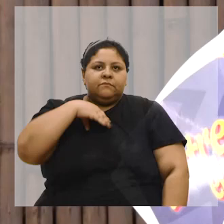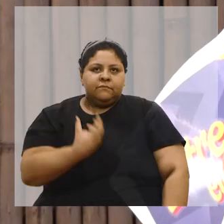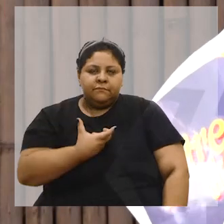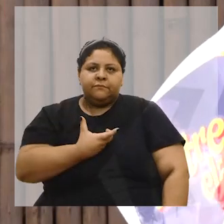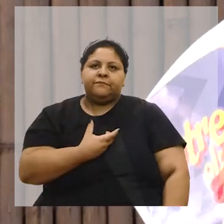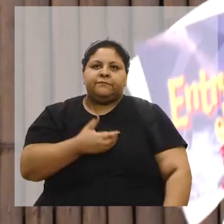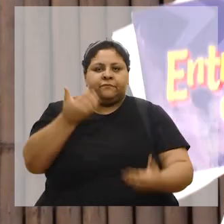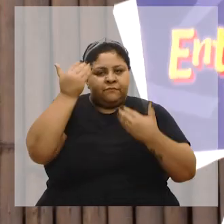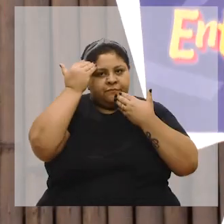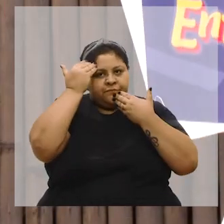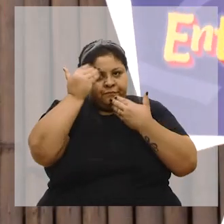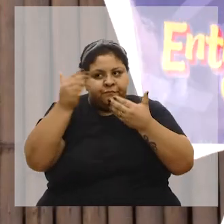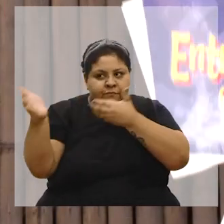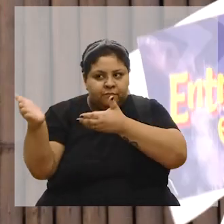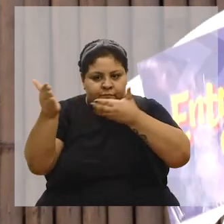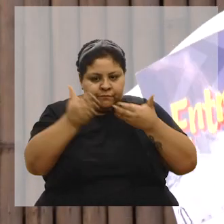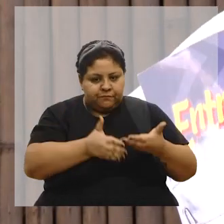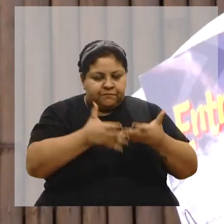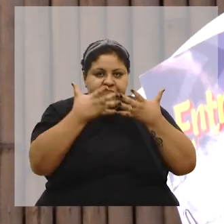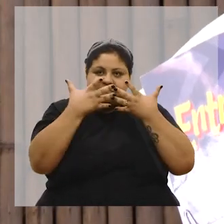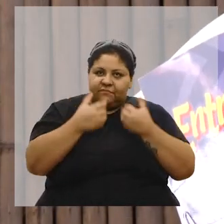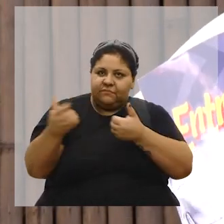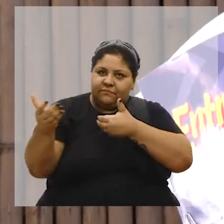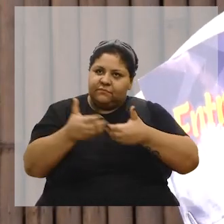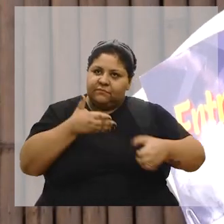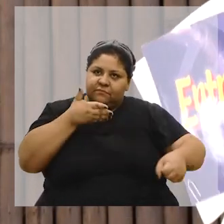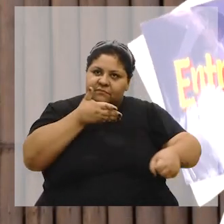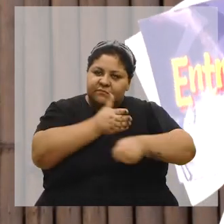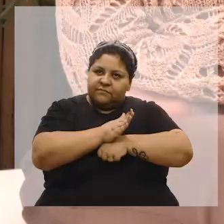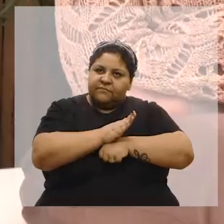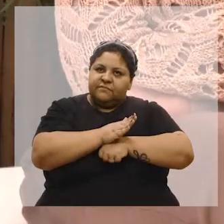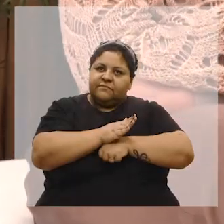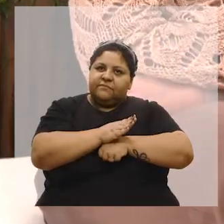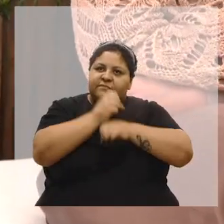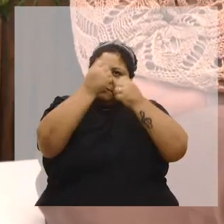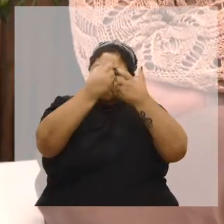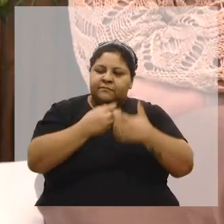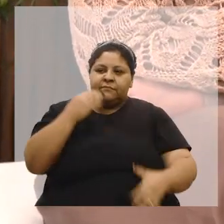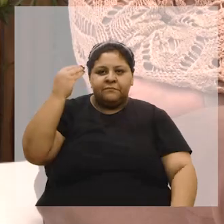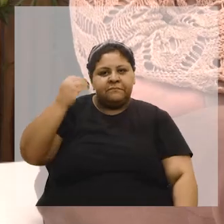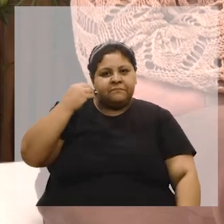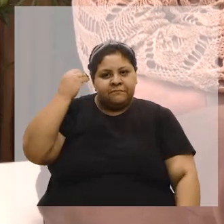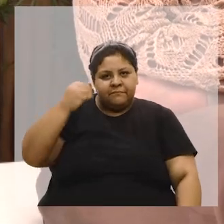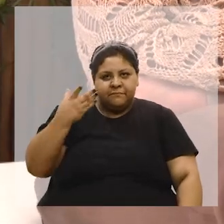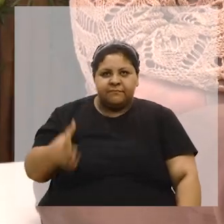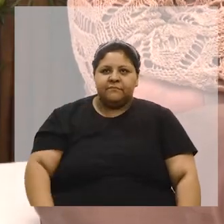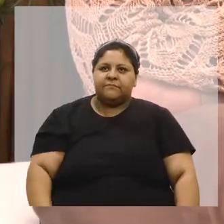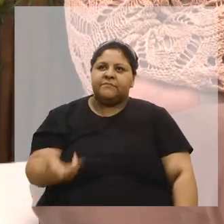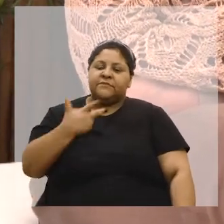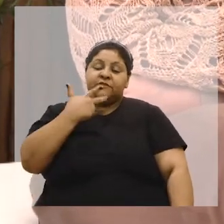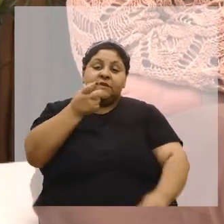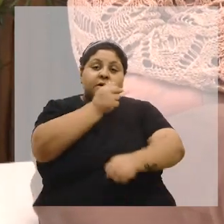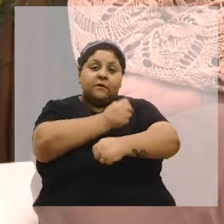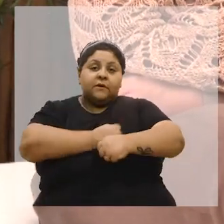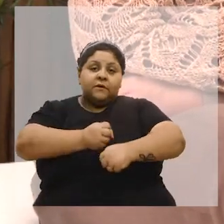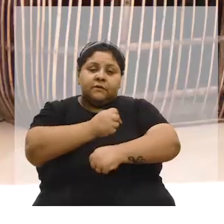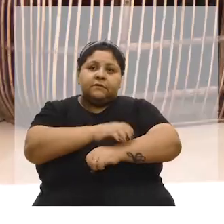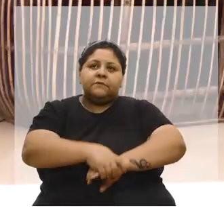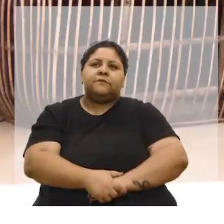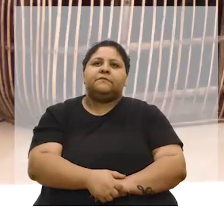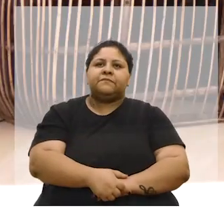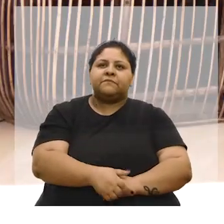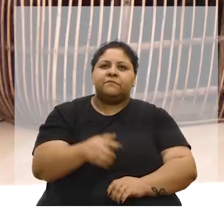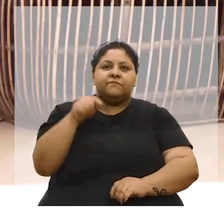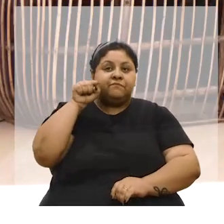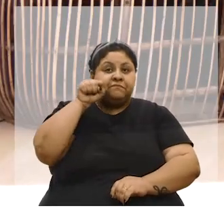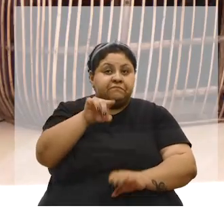Coragem. Bom, meninas, muito obrigada por terem aceito o nosso convite, por participarem, trazerem as experiências de vocês, né? Pra gente falar sobre